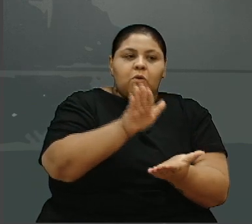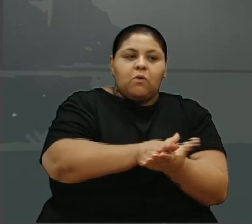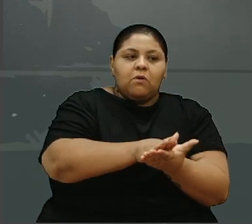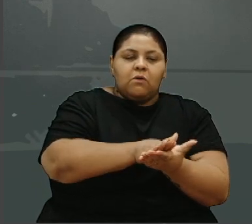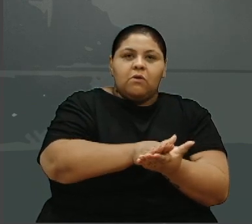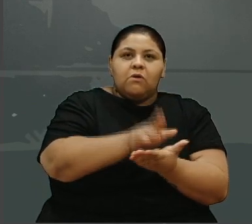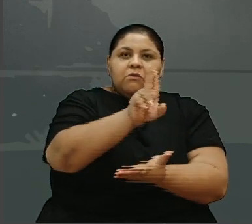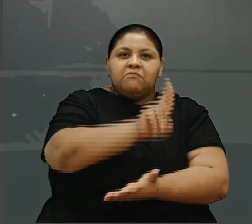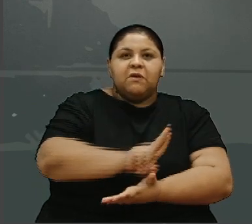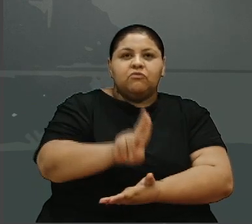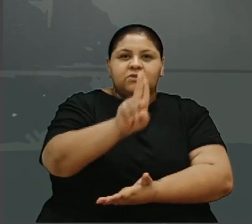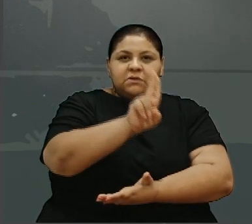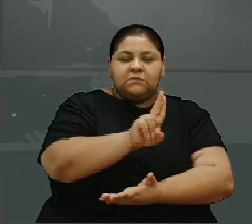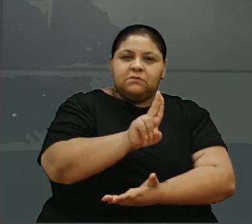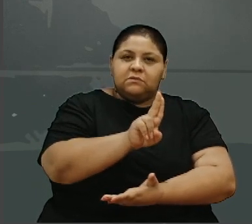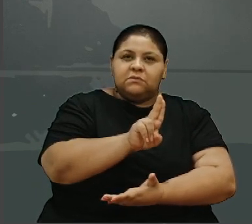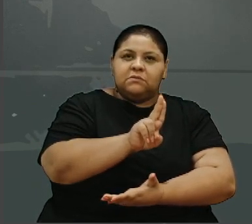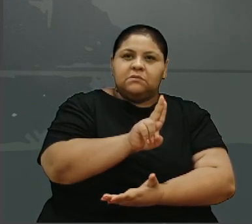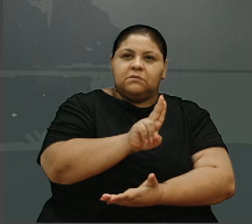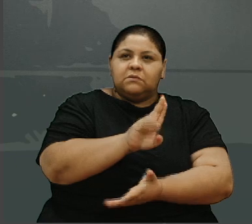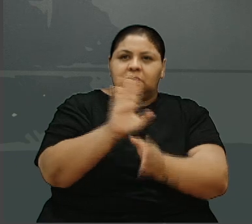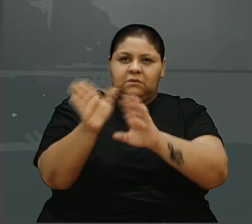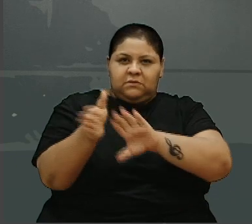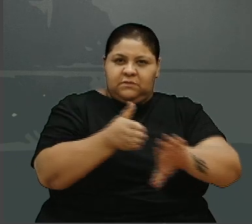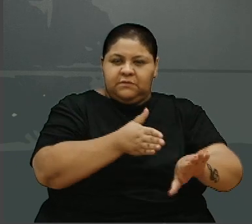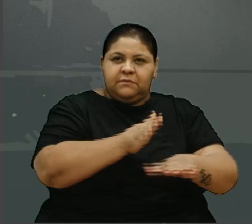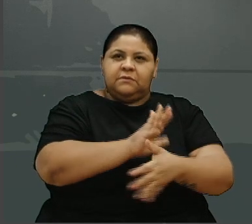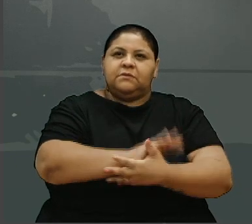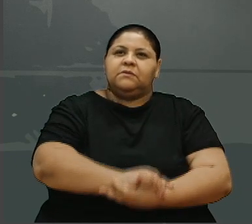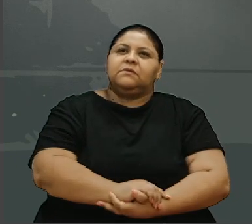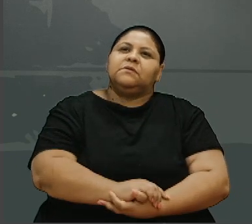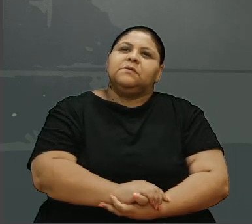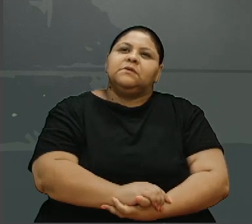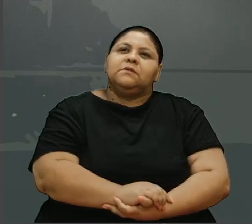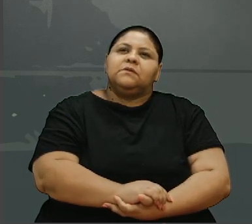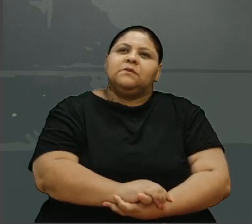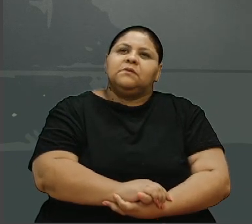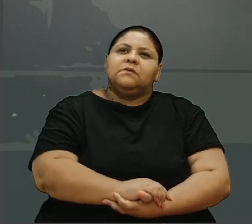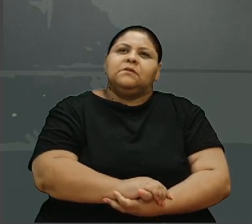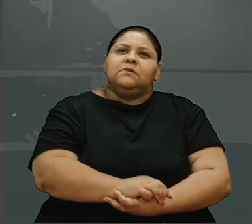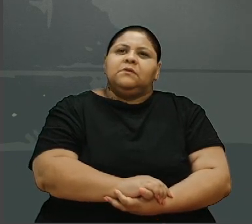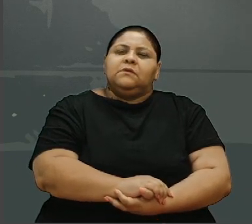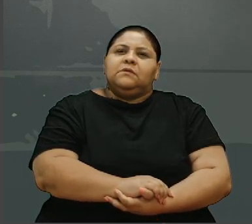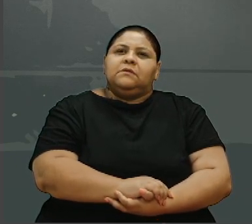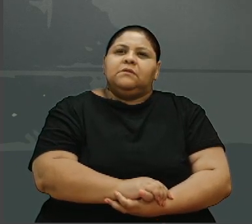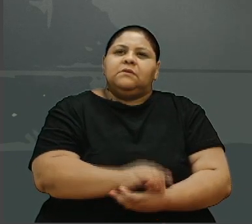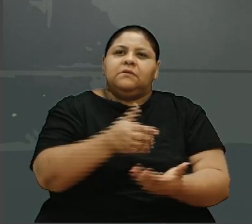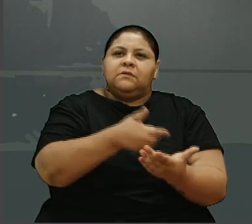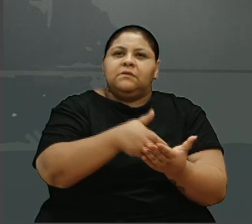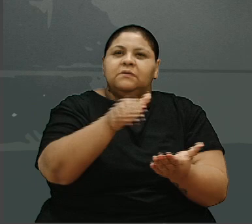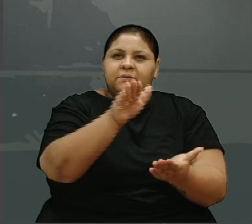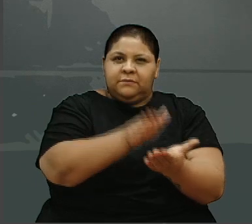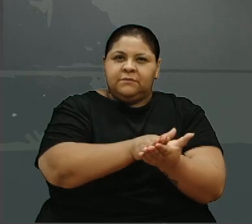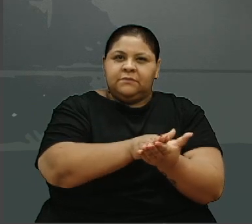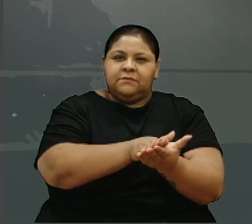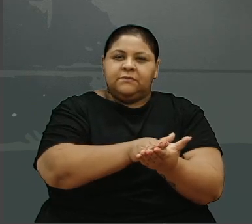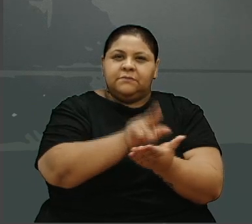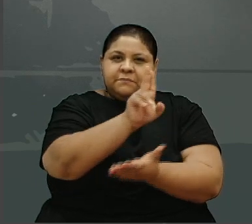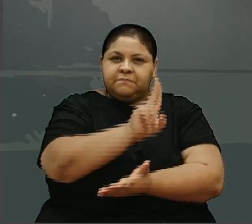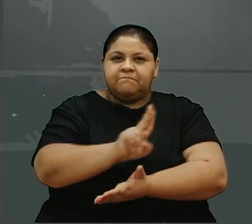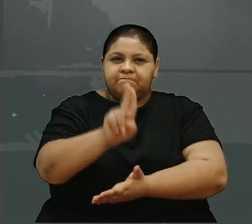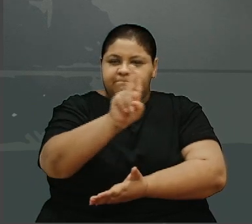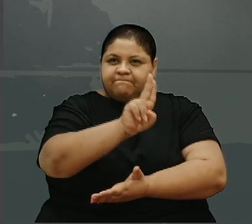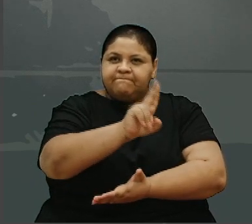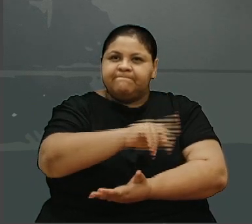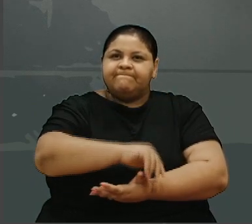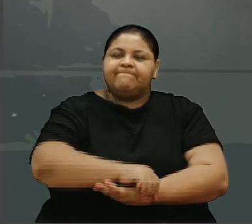estão usando. Pode passar a próxima tela, por favor? A multa que eles estão usando,